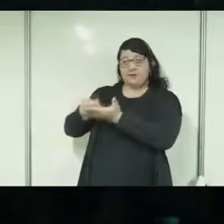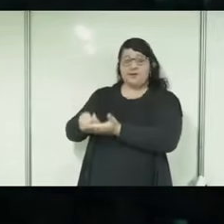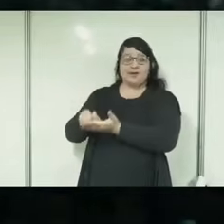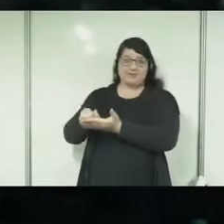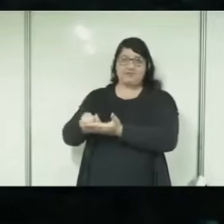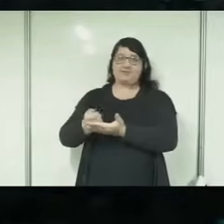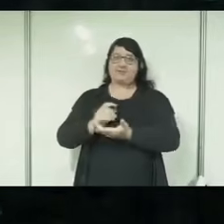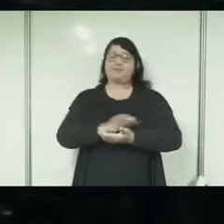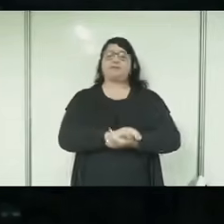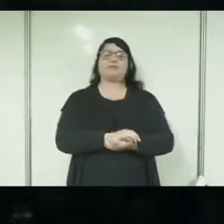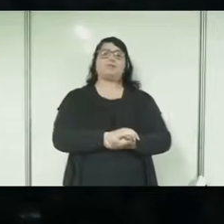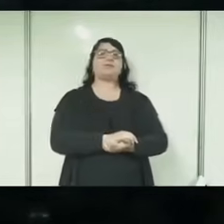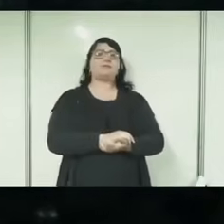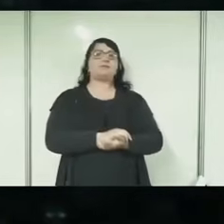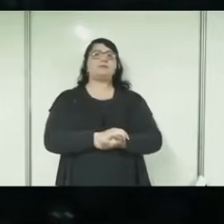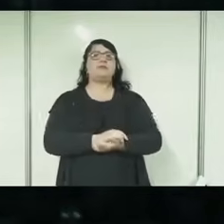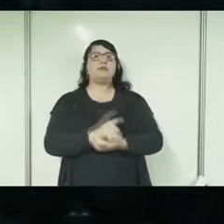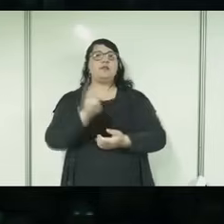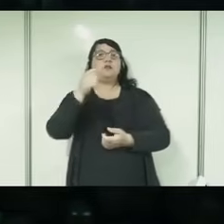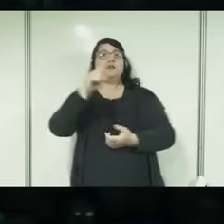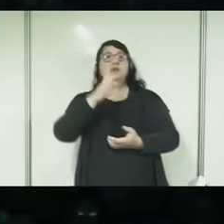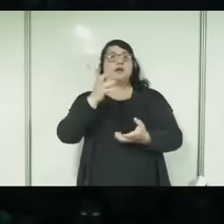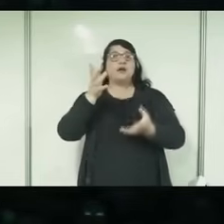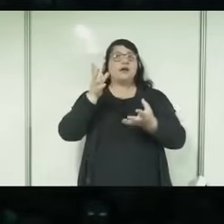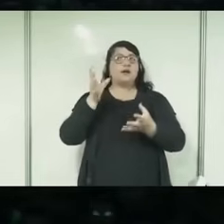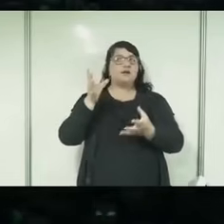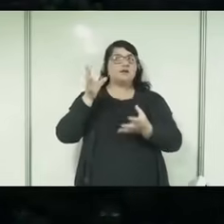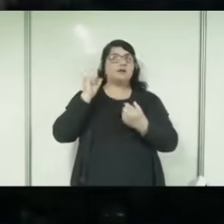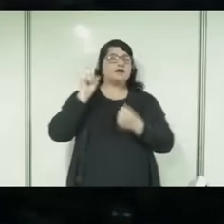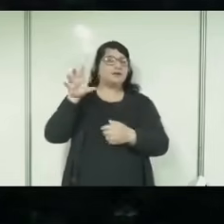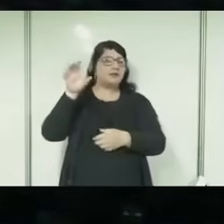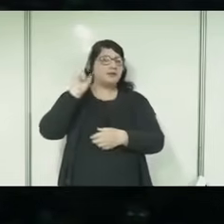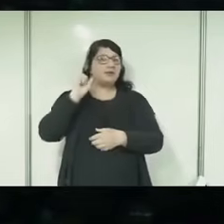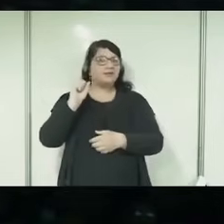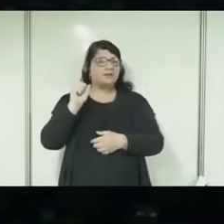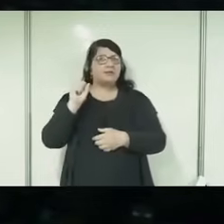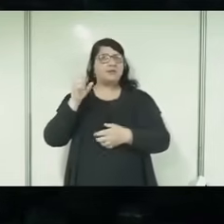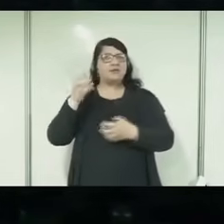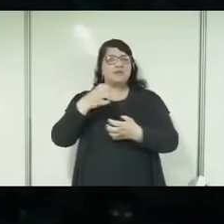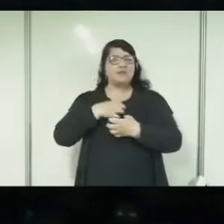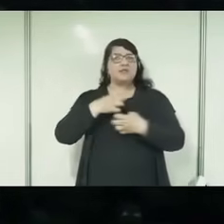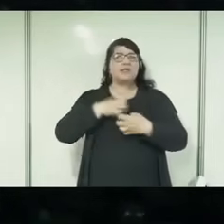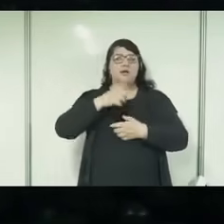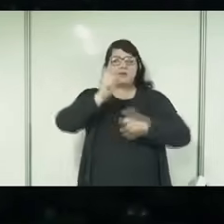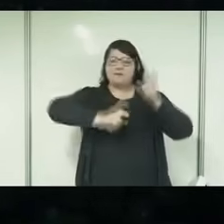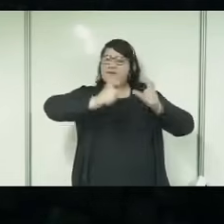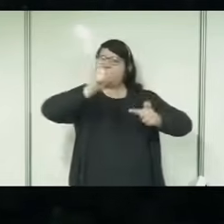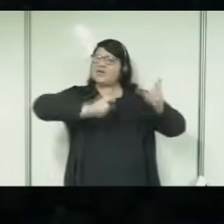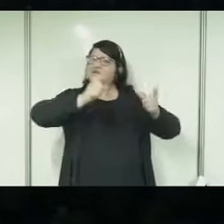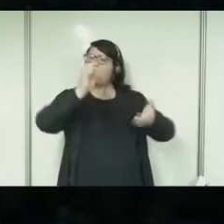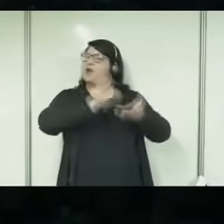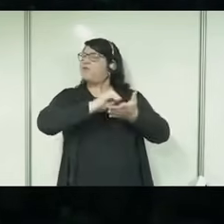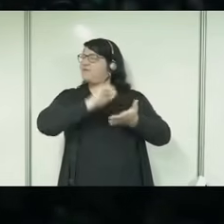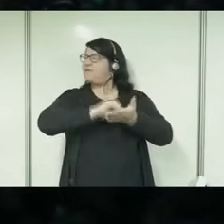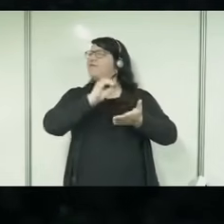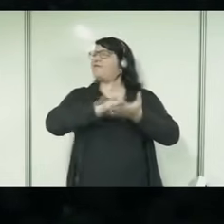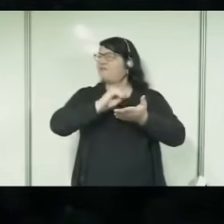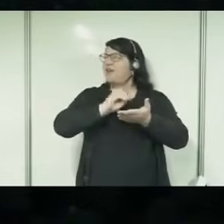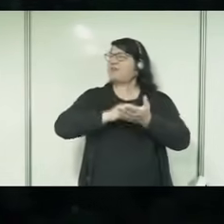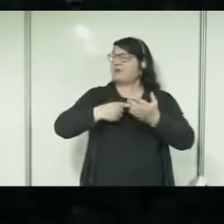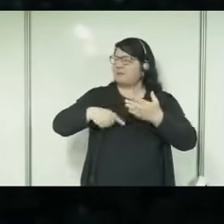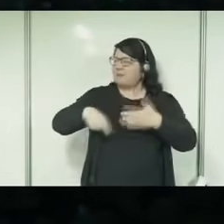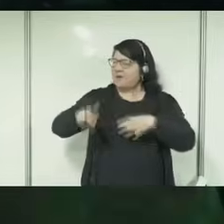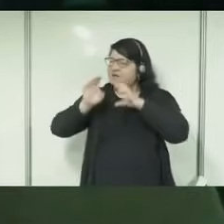Por escutar uma voz que diz que faltava gente pra semear nas palmas, deixei meu